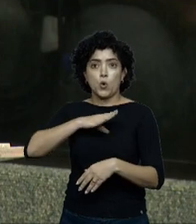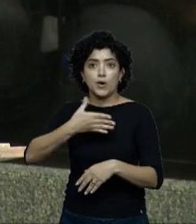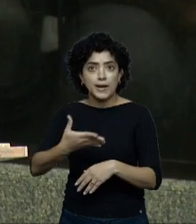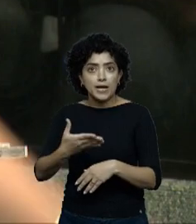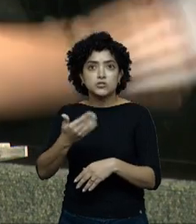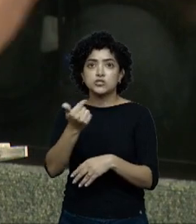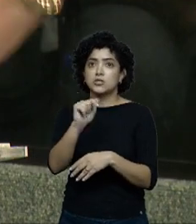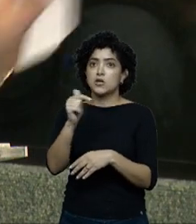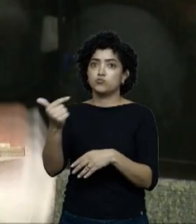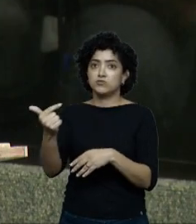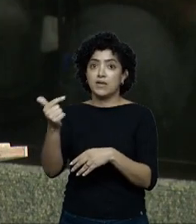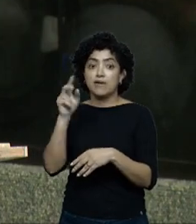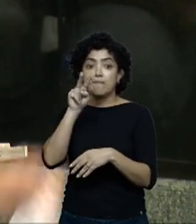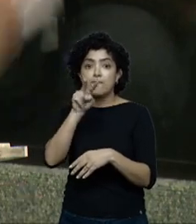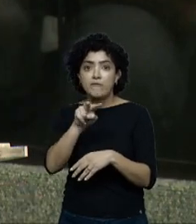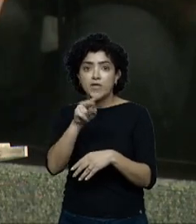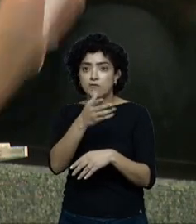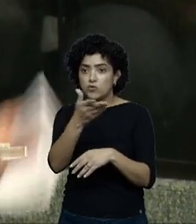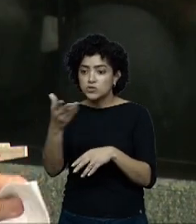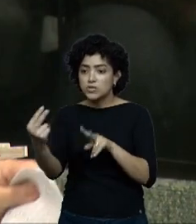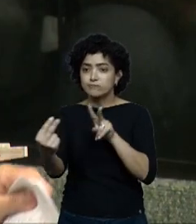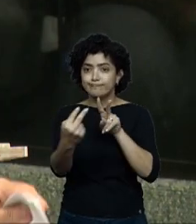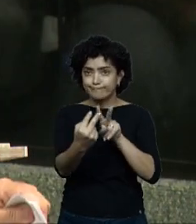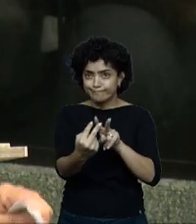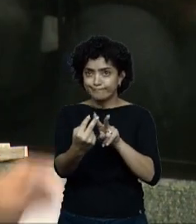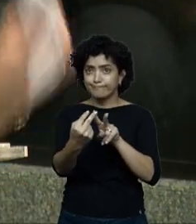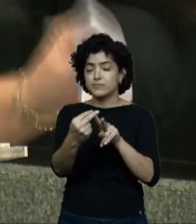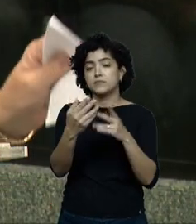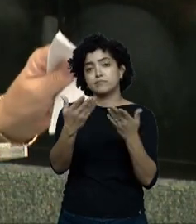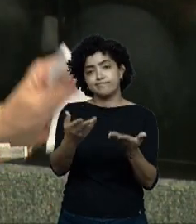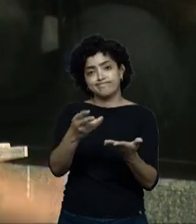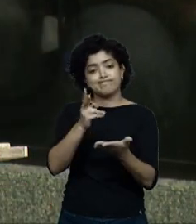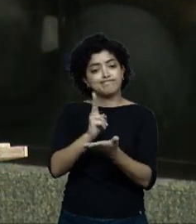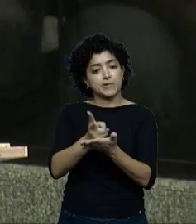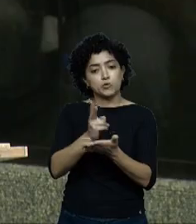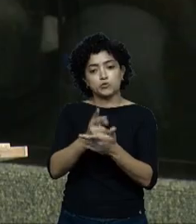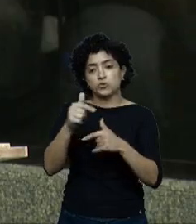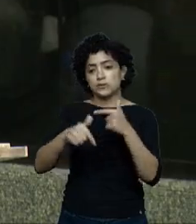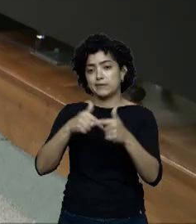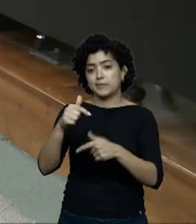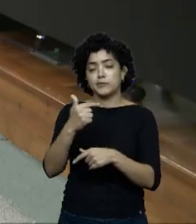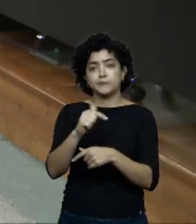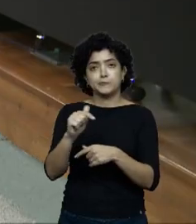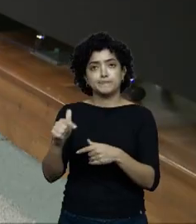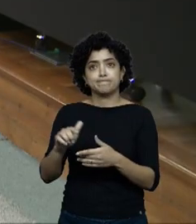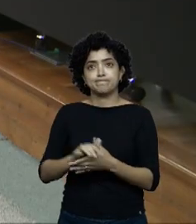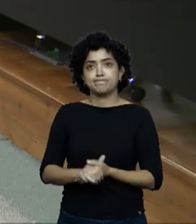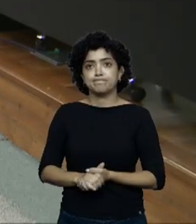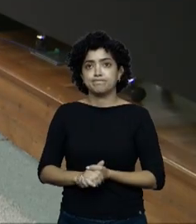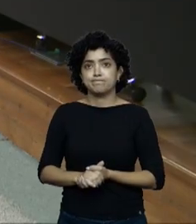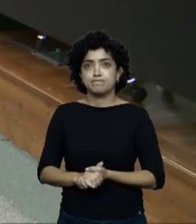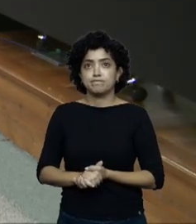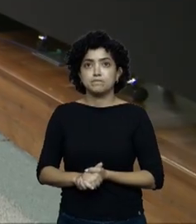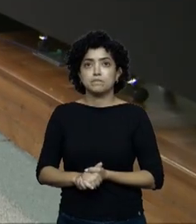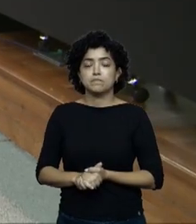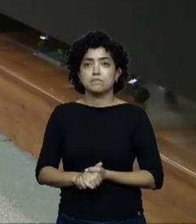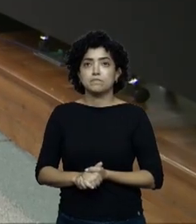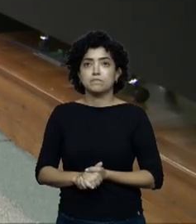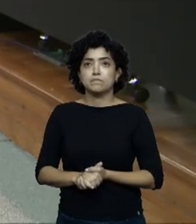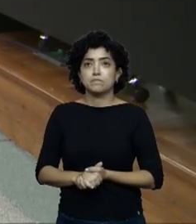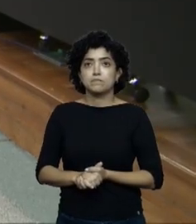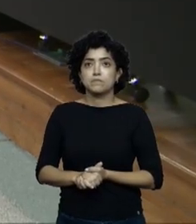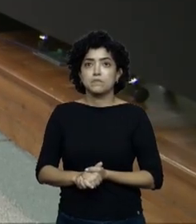olhar para cara de vocês ele vocês vão continuar desempregado infelizmente obrigado obrigada Janete